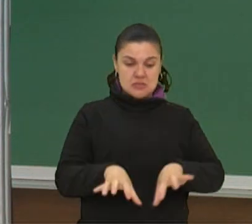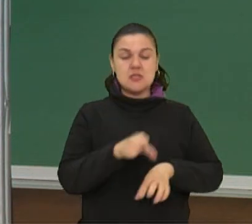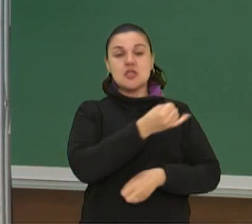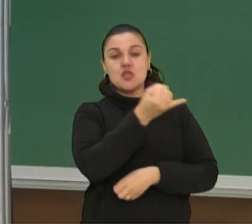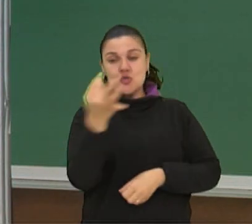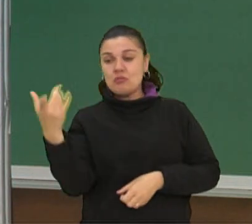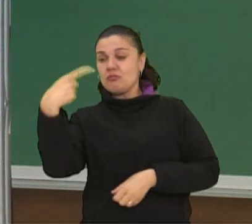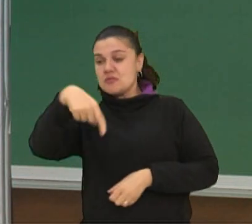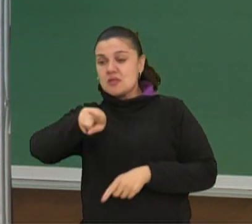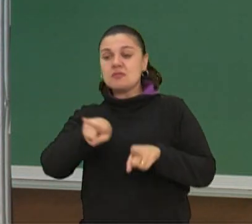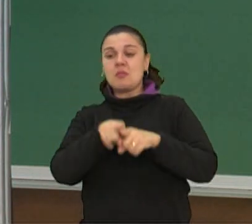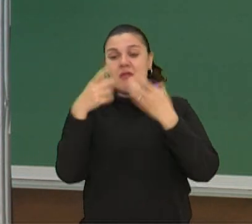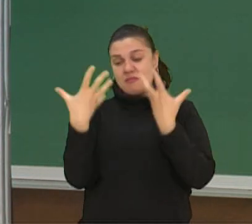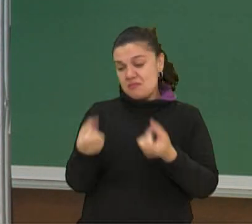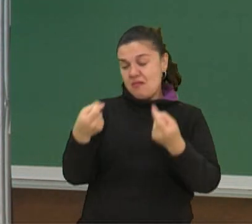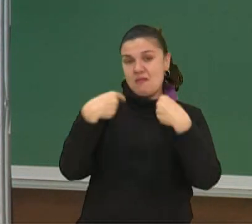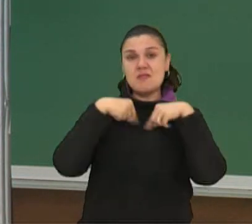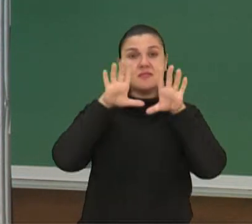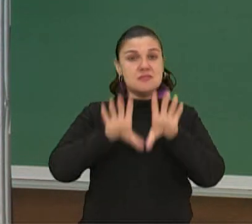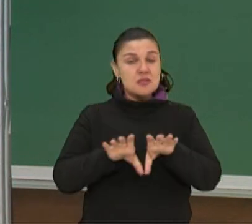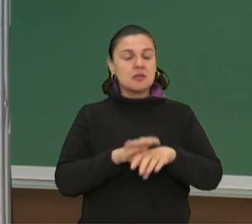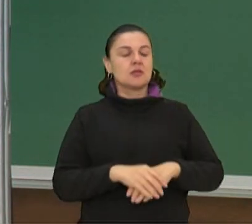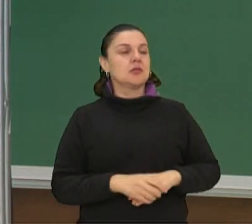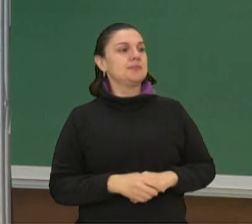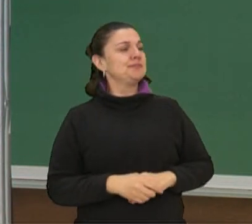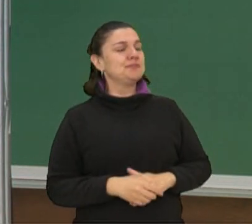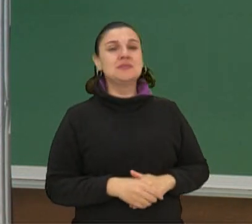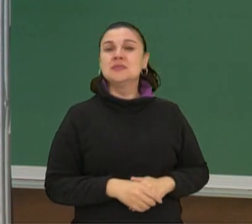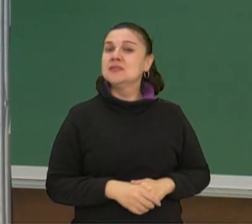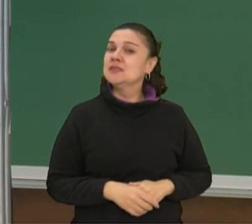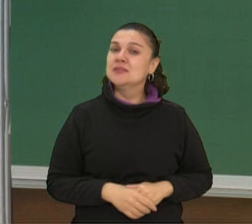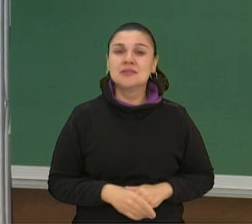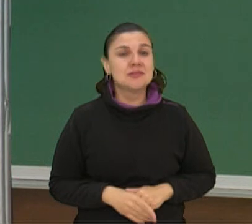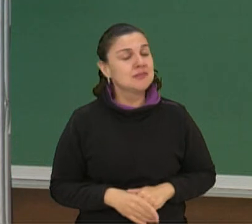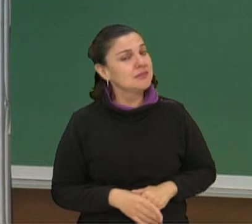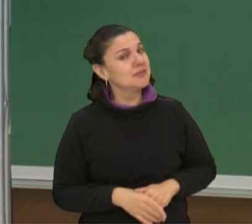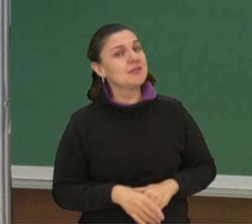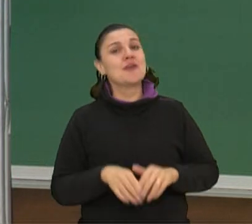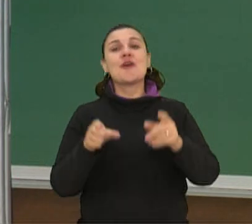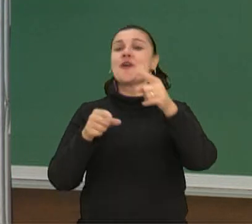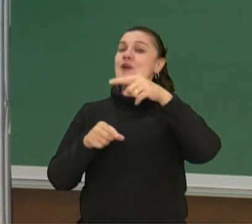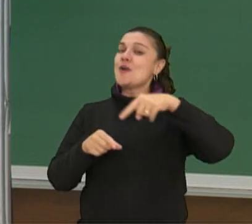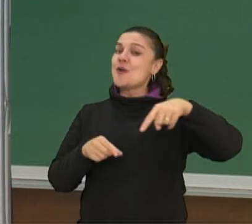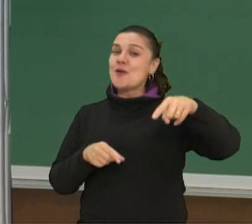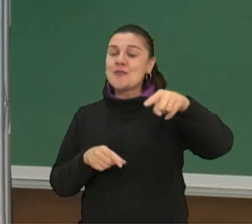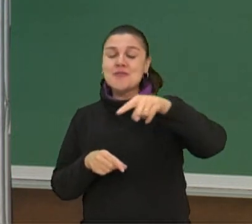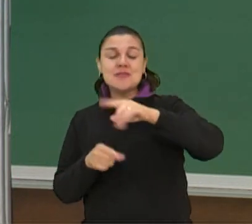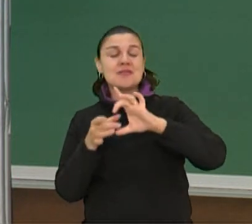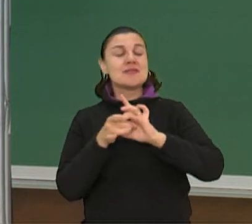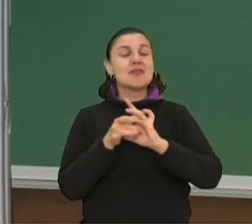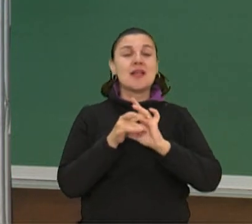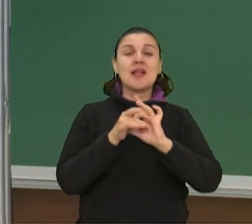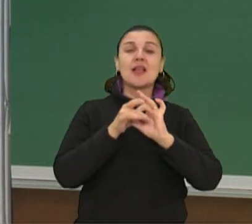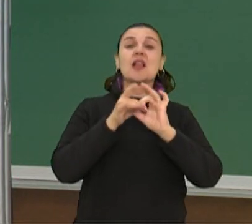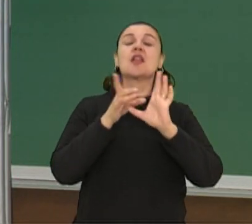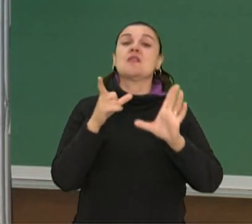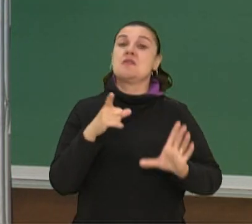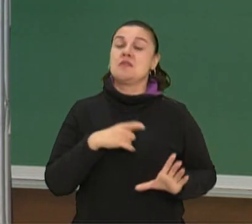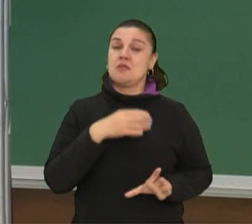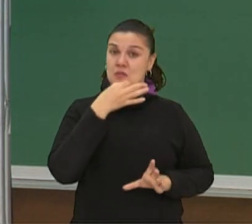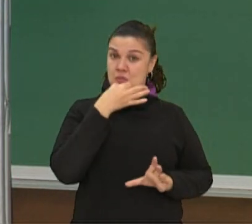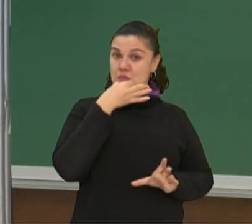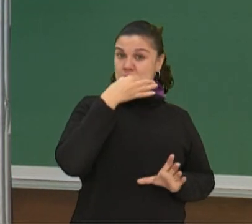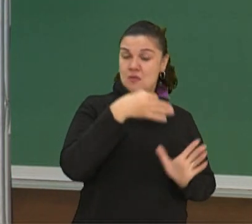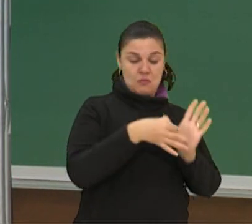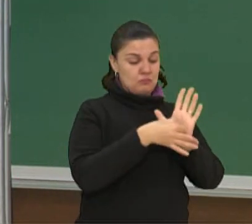que interessante. Às vezes a gente pensa assim: eu tenho a minha opinião e ninguém faz mudar a minha